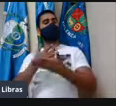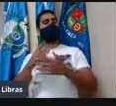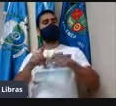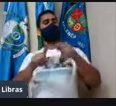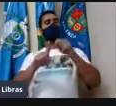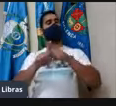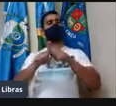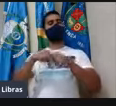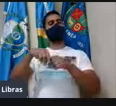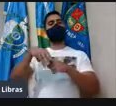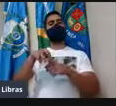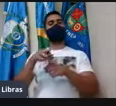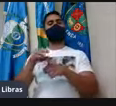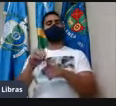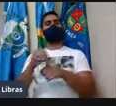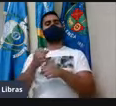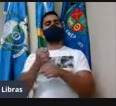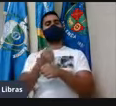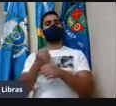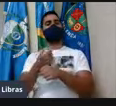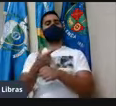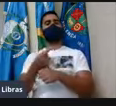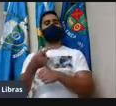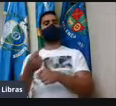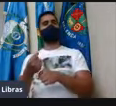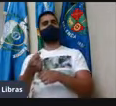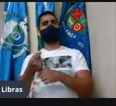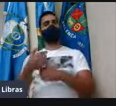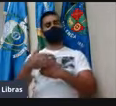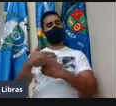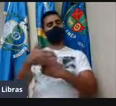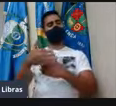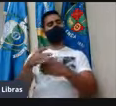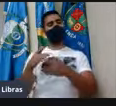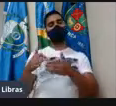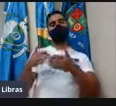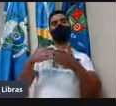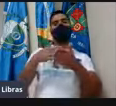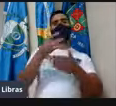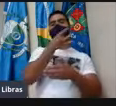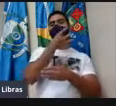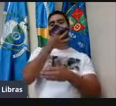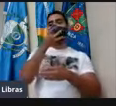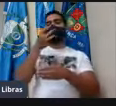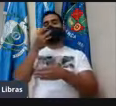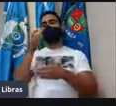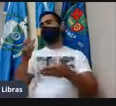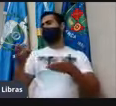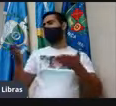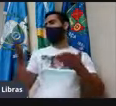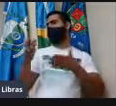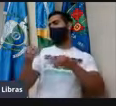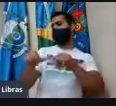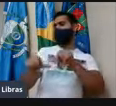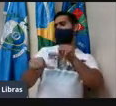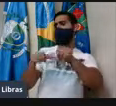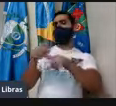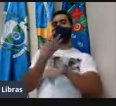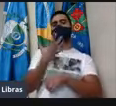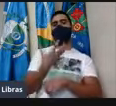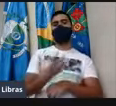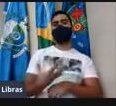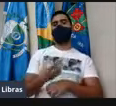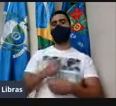de 2020, depois esticou-se até setembro, e de setembro agora passou para